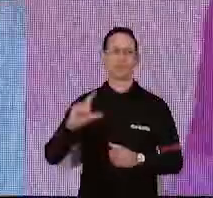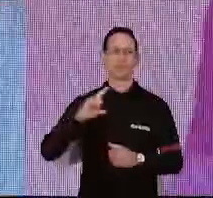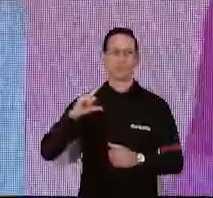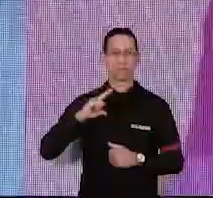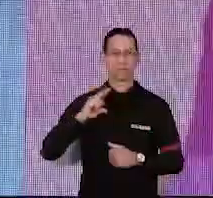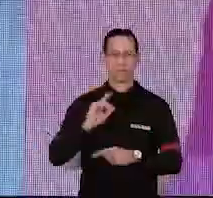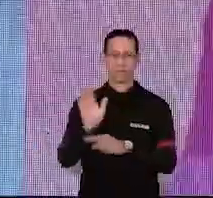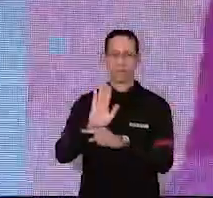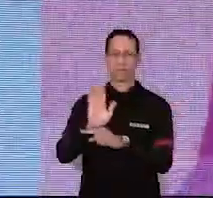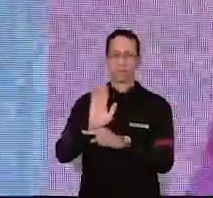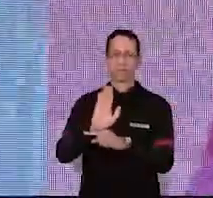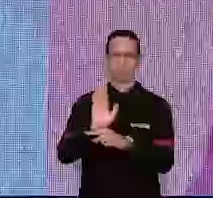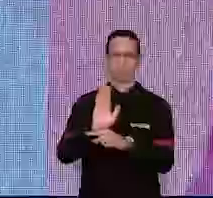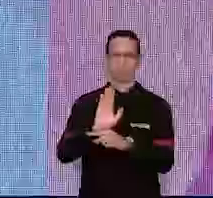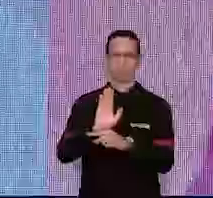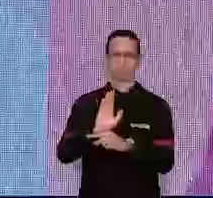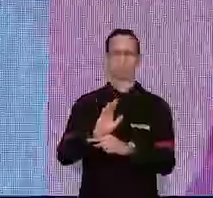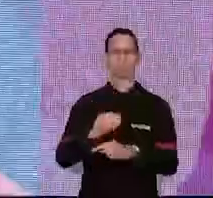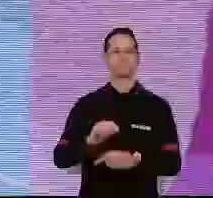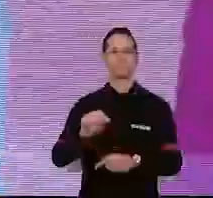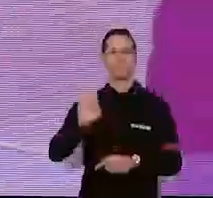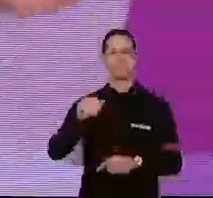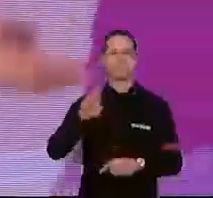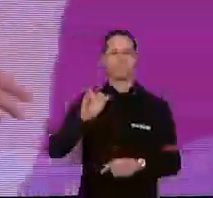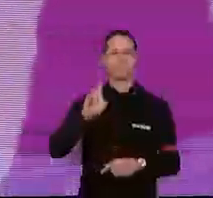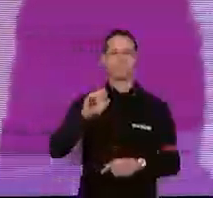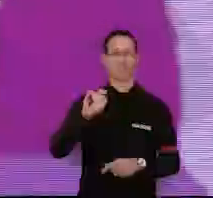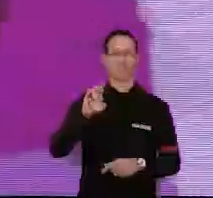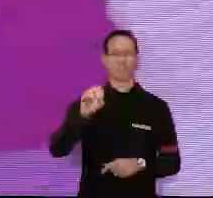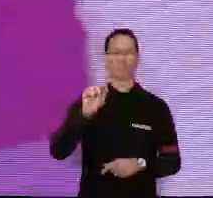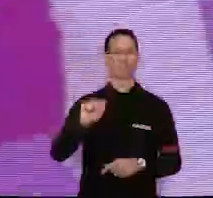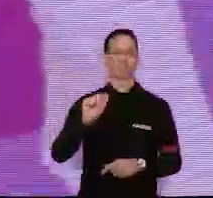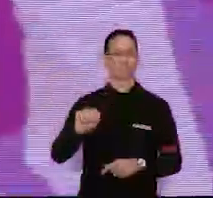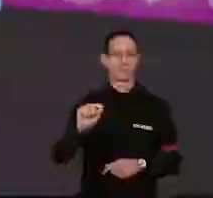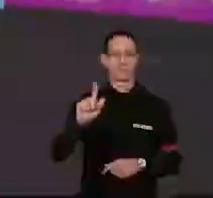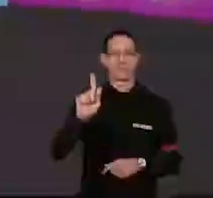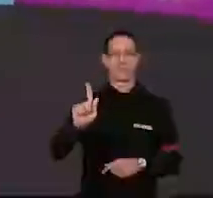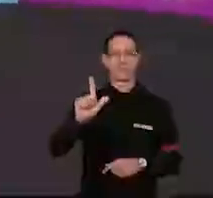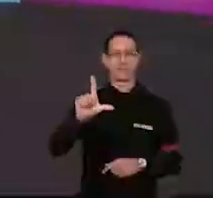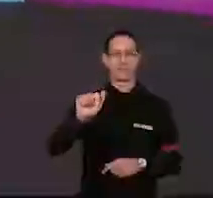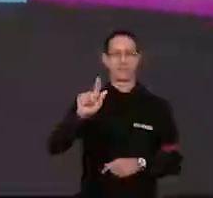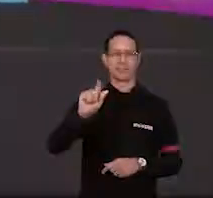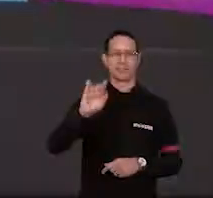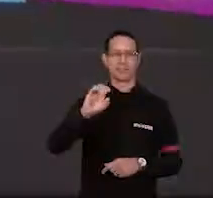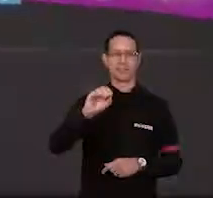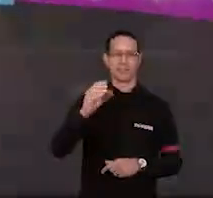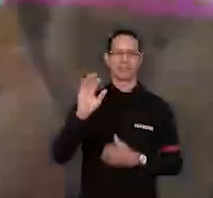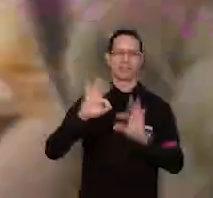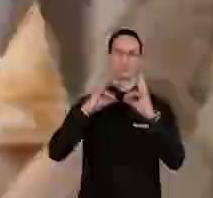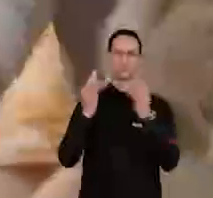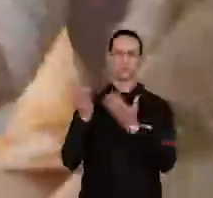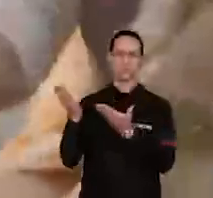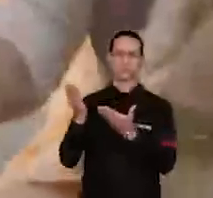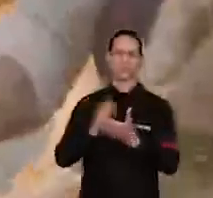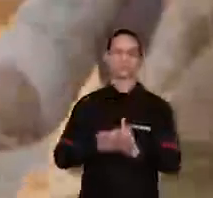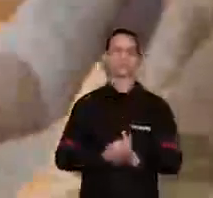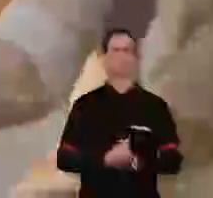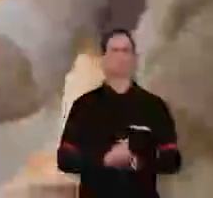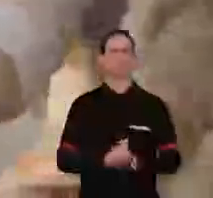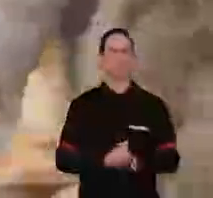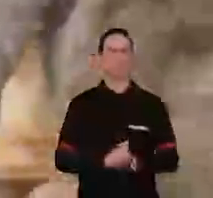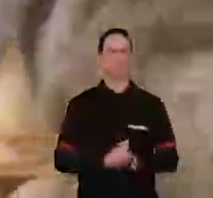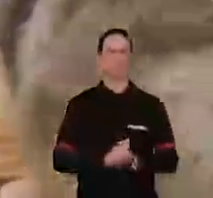no nosso vídeo os nossos embaixadores, Bruno Galhaço e Giovanna Ebank.